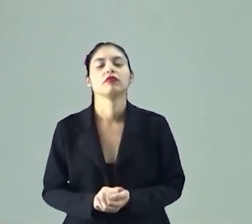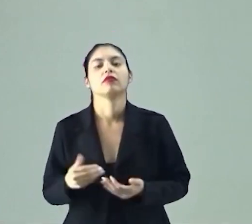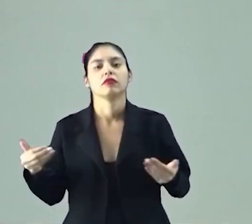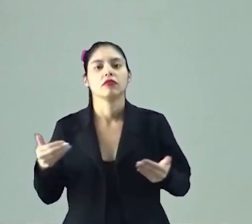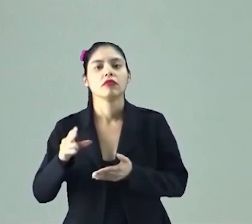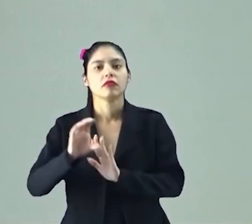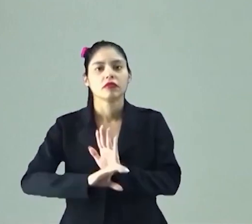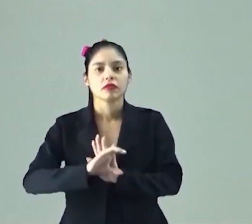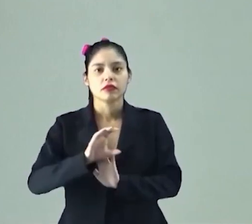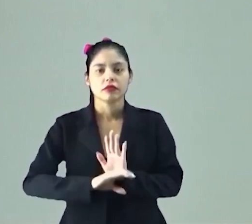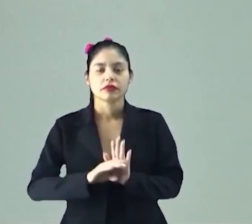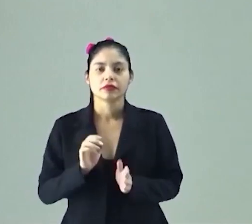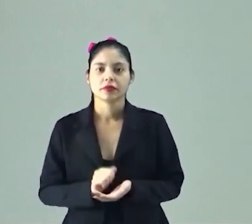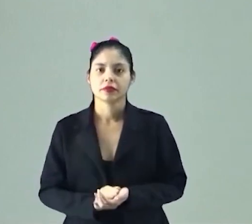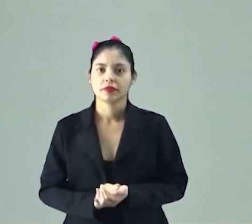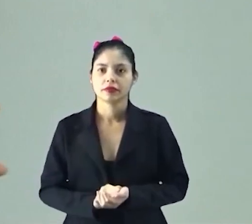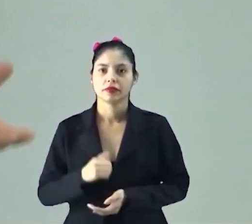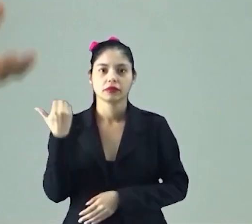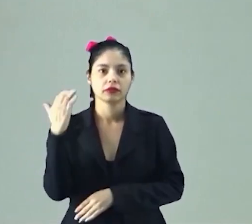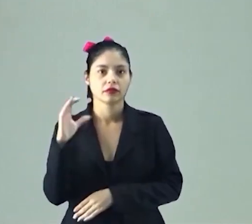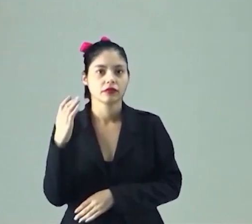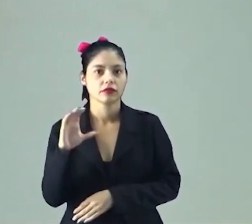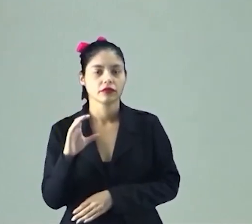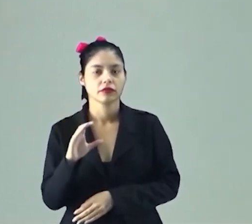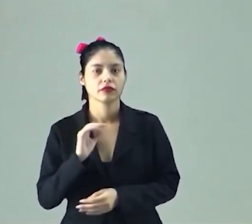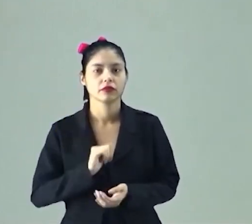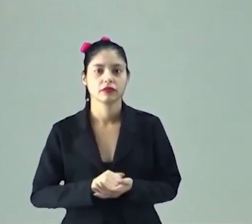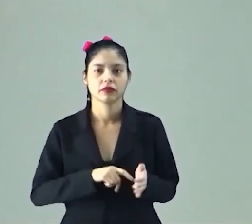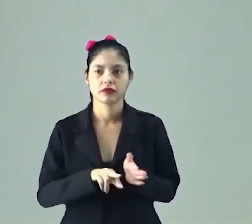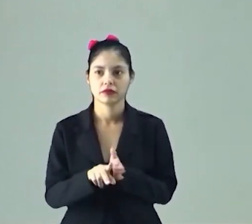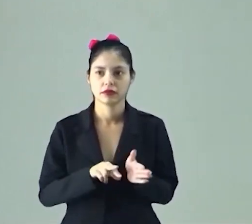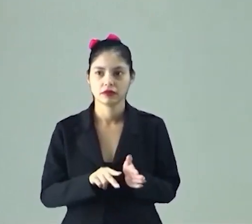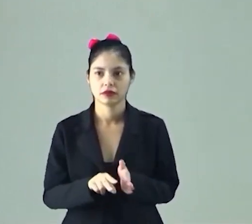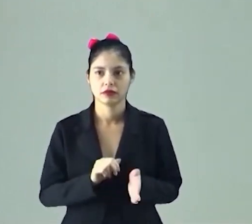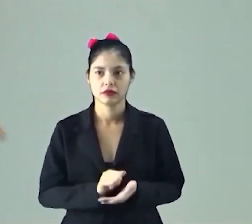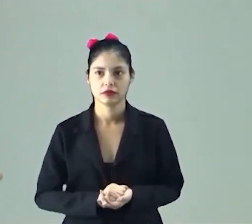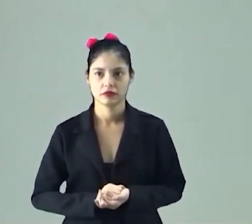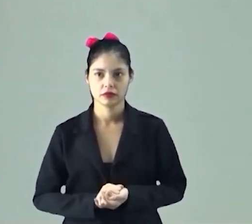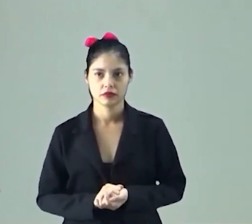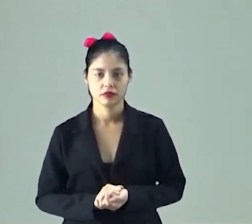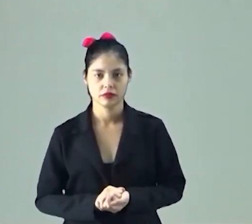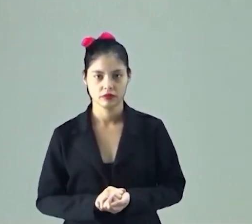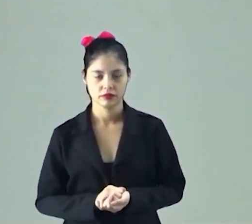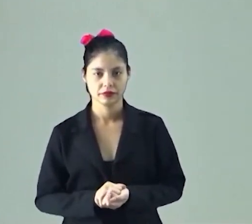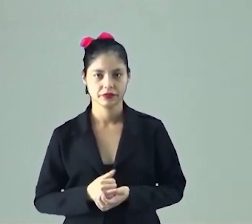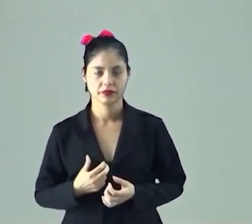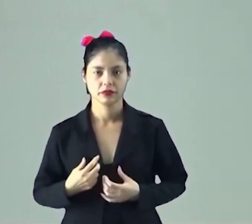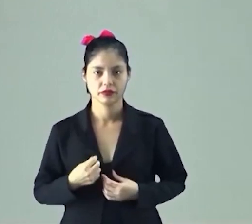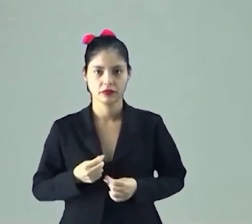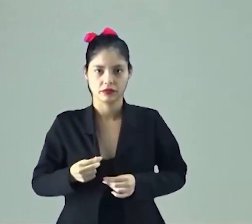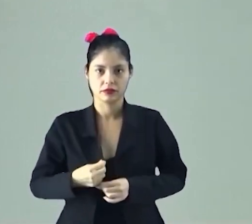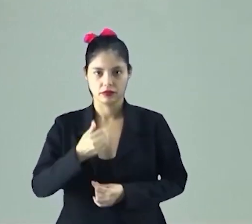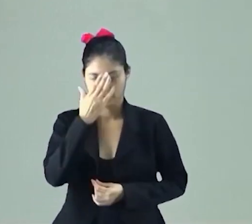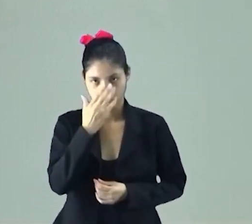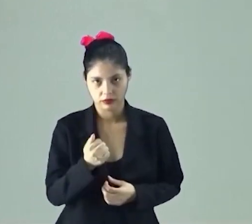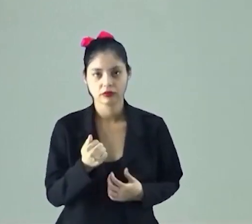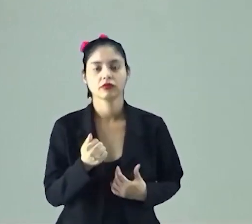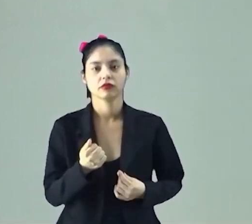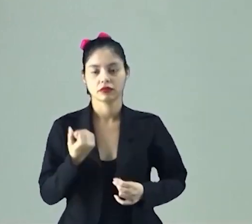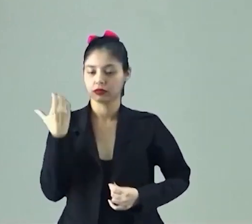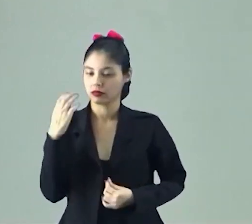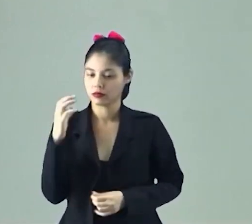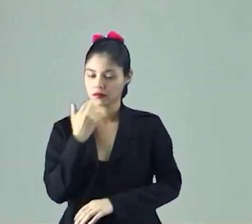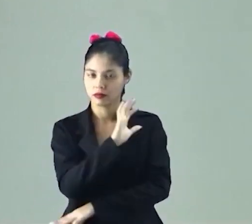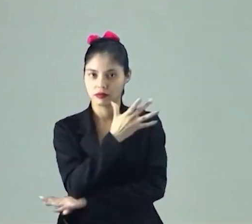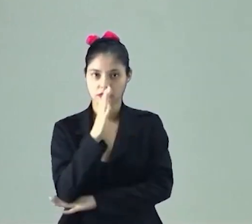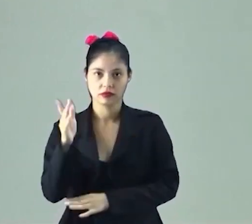avançar nos nossos conteúdos de ciências da natureza, especificamente da área da biologia. A gente sabe que as ciências da natureza,